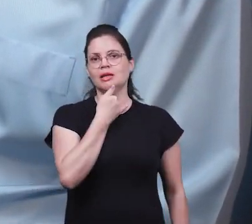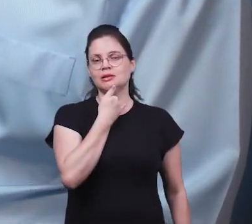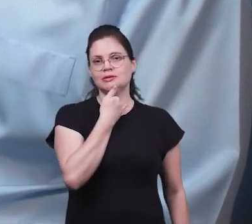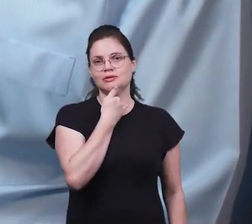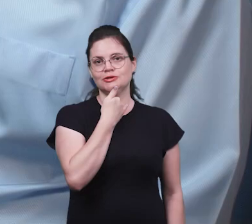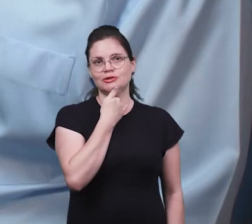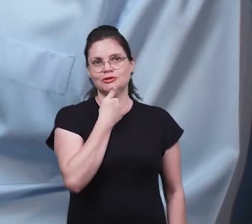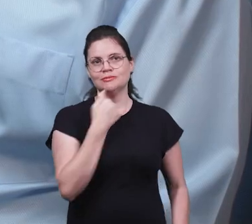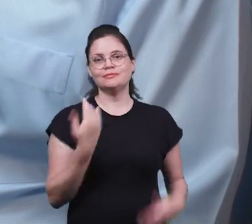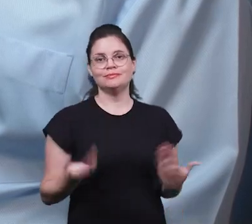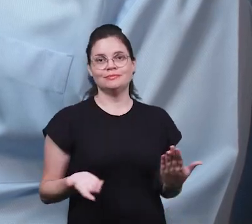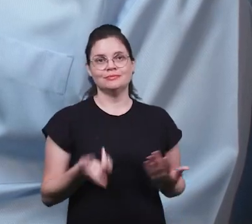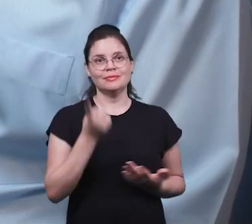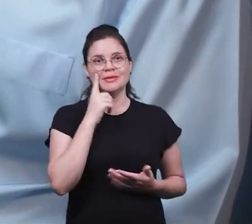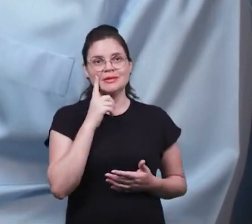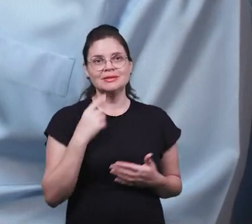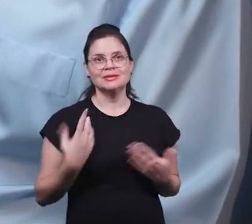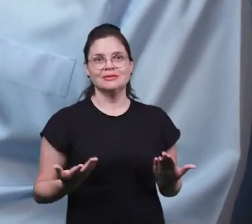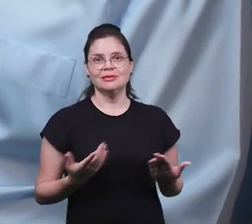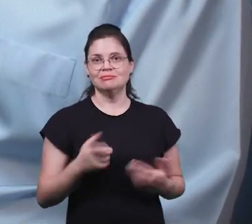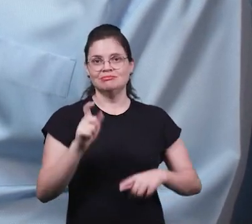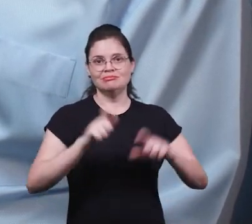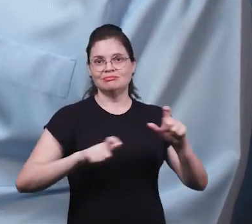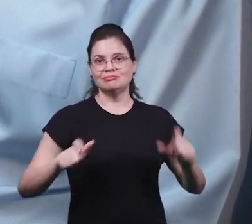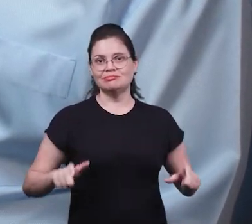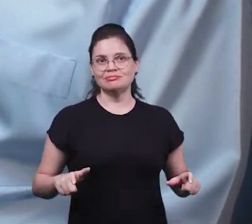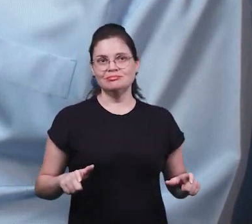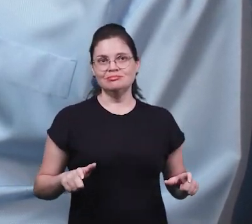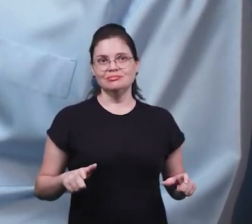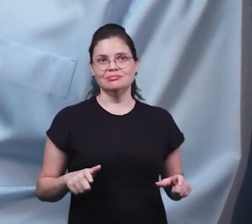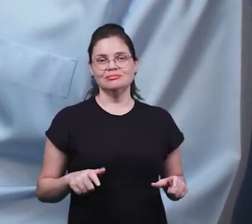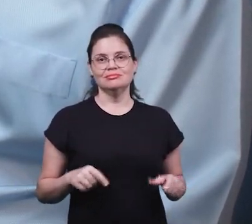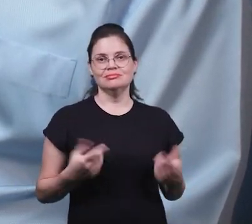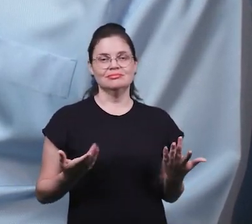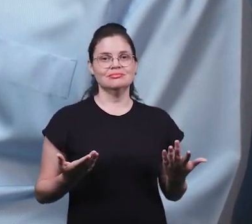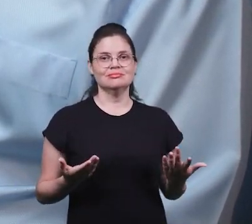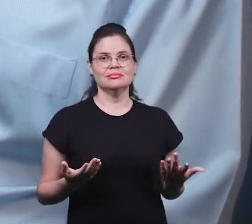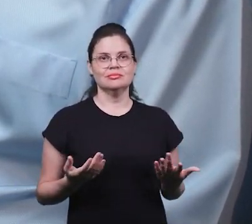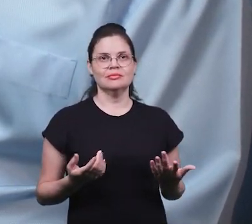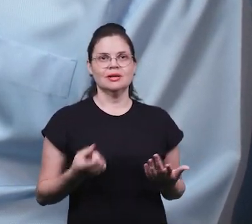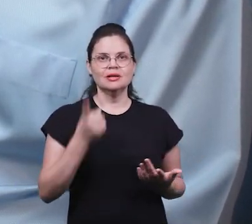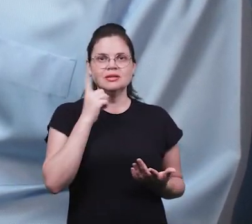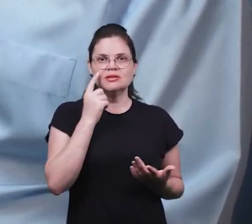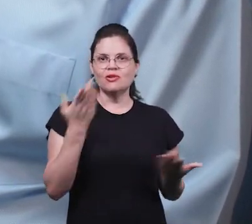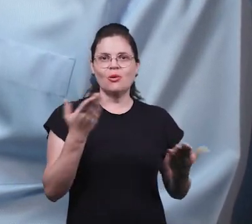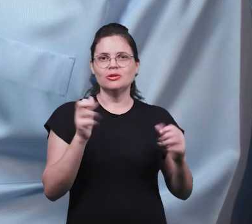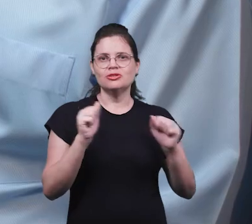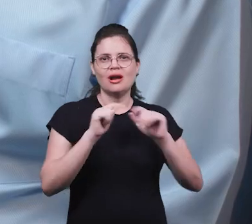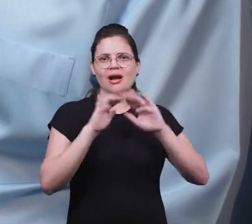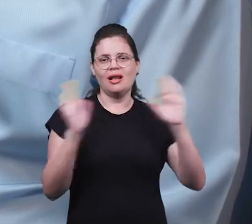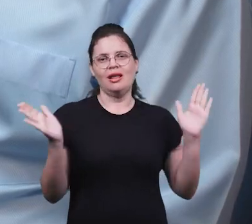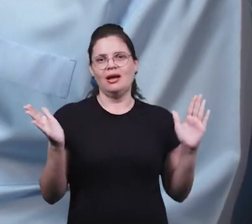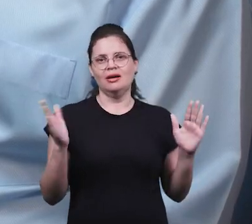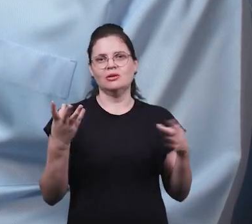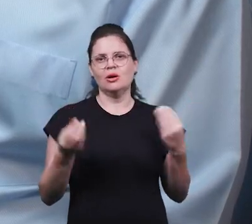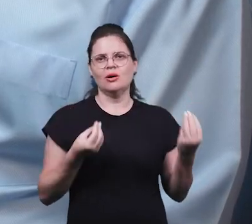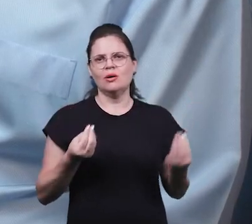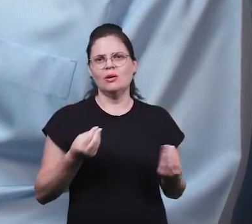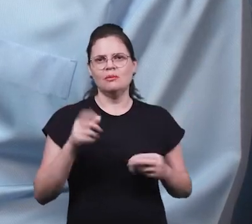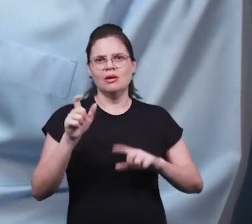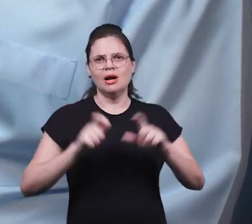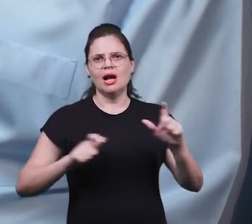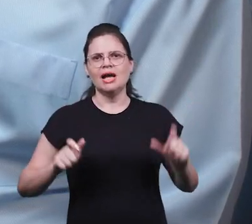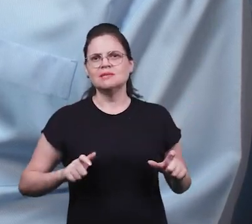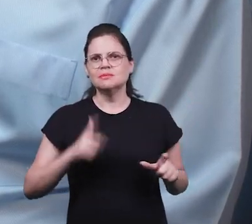vai parar, o homem vai... o homem quer, não é que você vê isso hoje muito claramente na vida do homem, não é que as pessoas